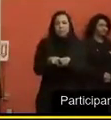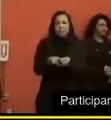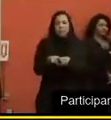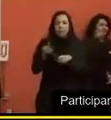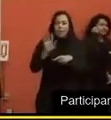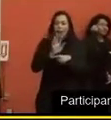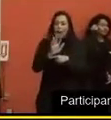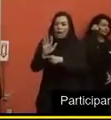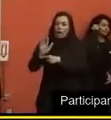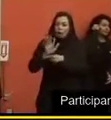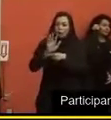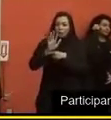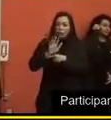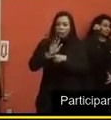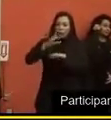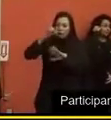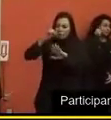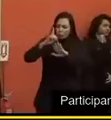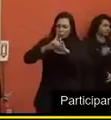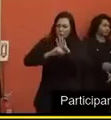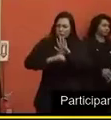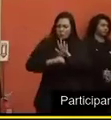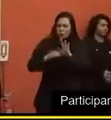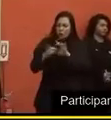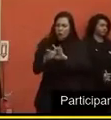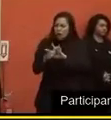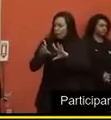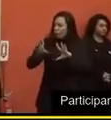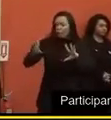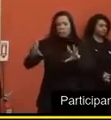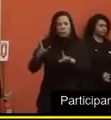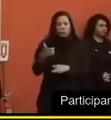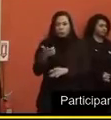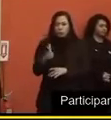Defender a intangibilidade dos direitos indisponíveis